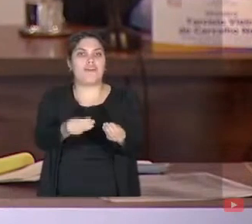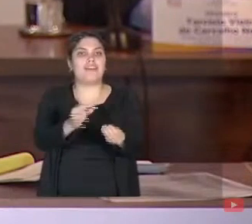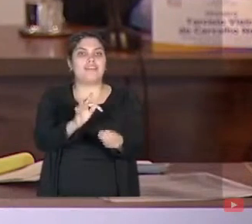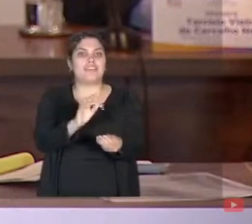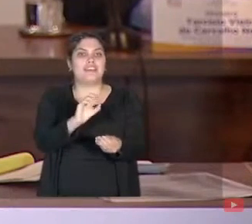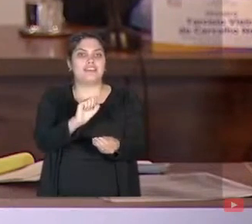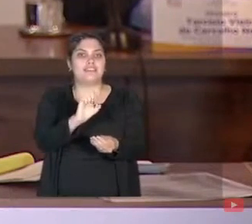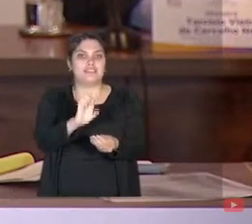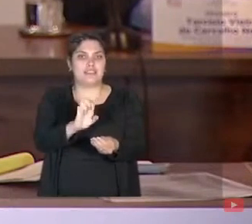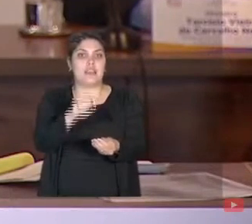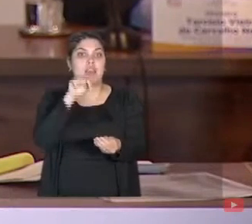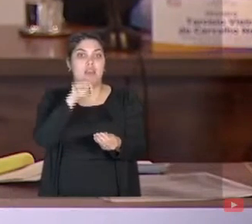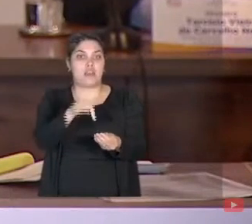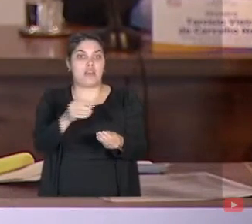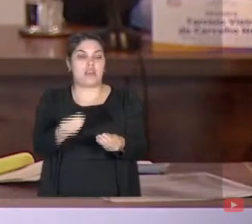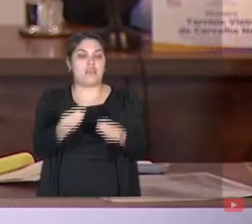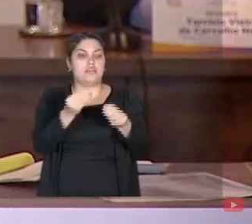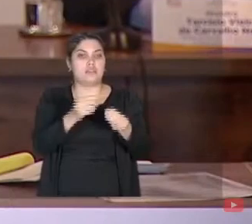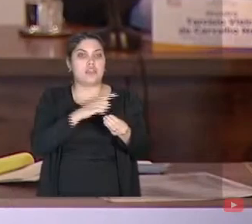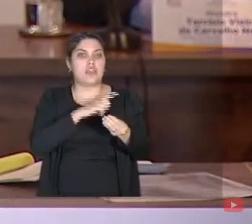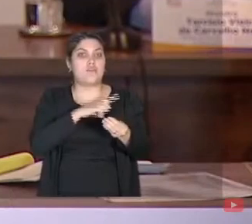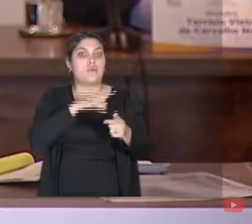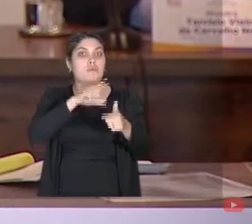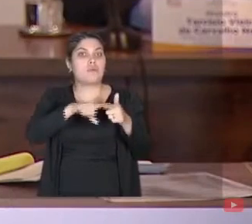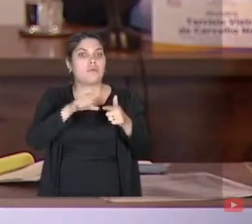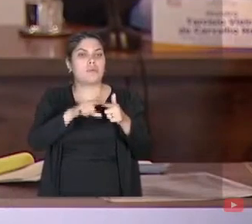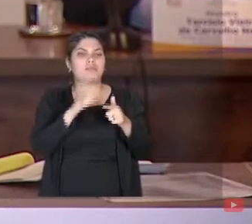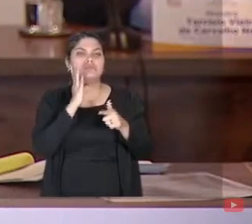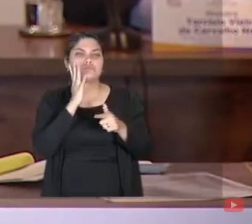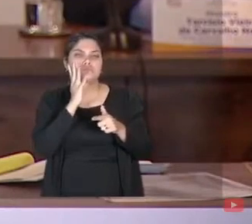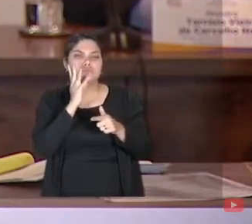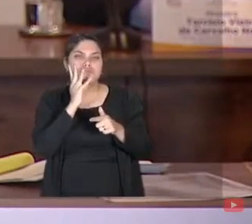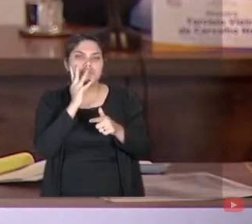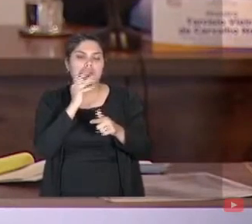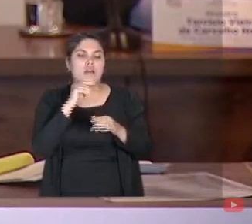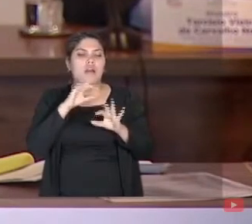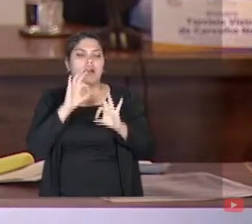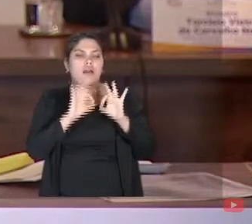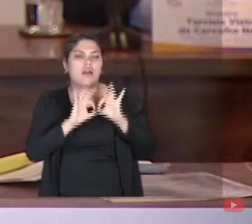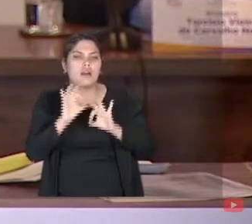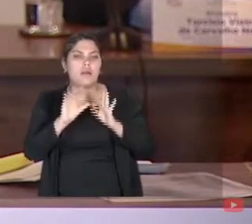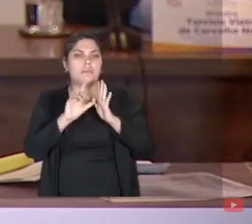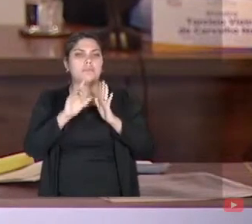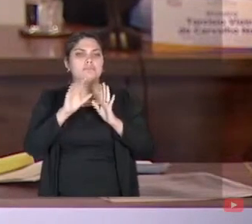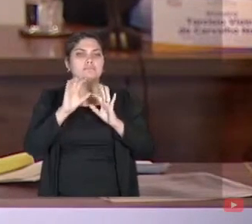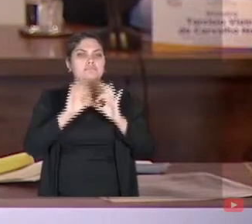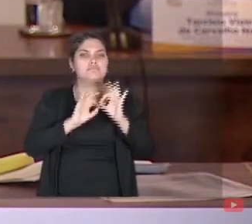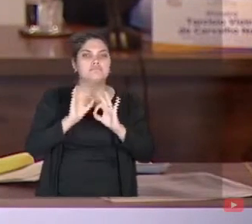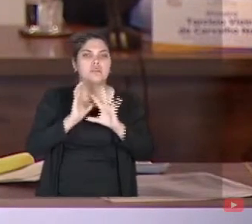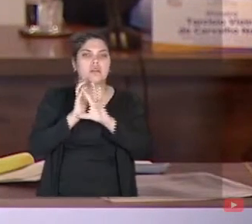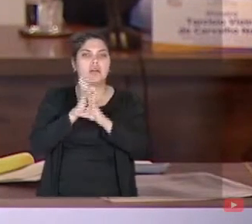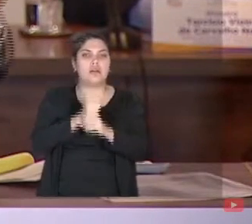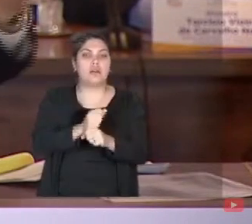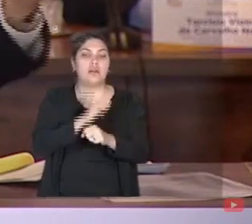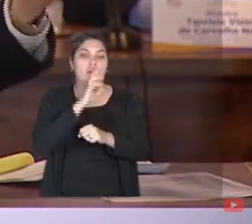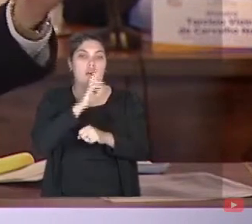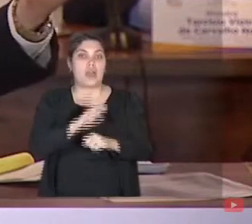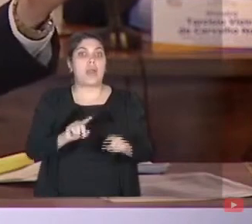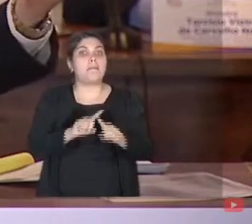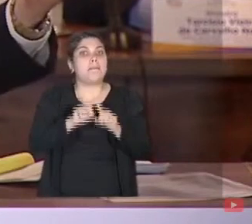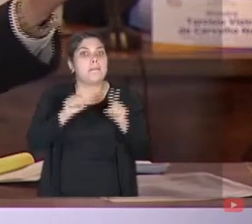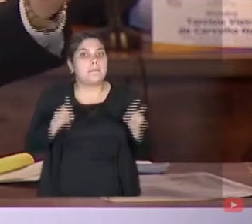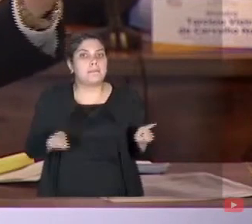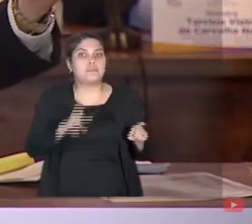TSE teve um problema de lentidão na totalização desses resultados. Porém,